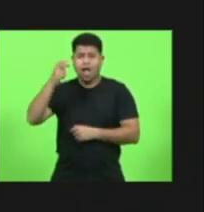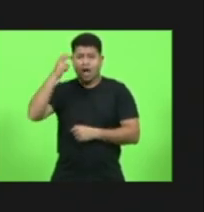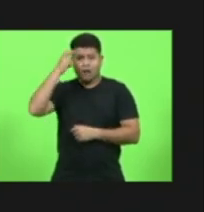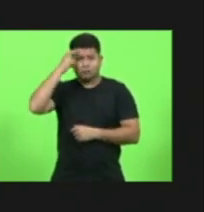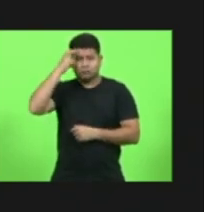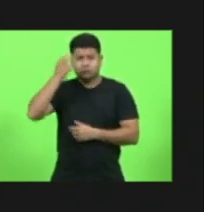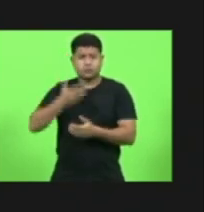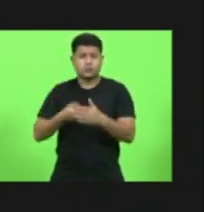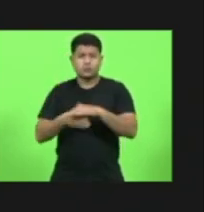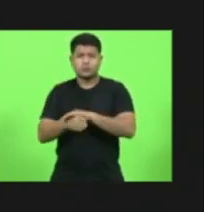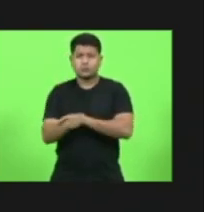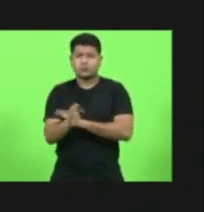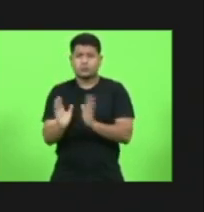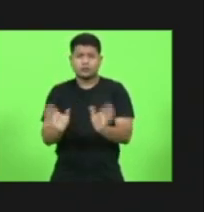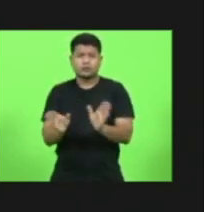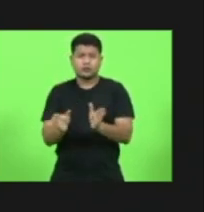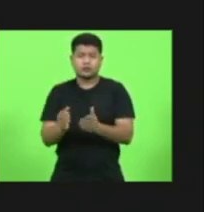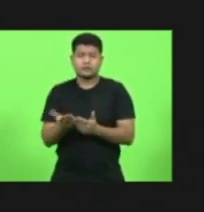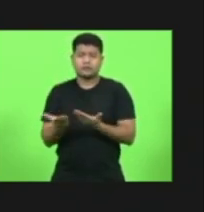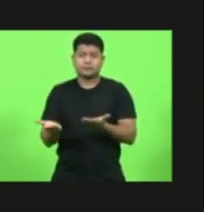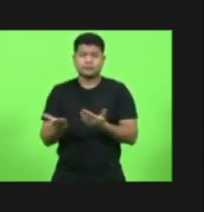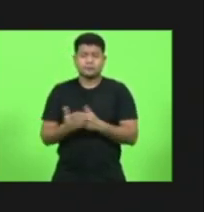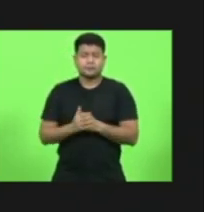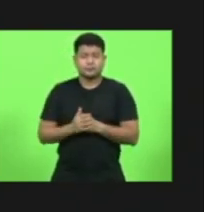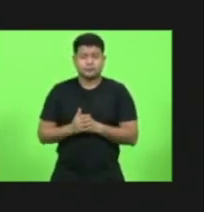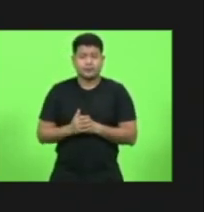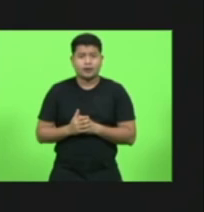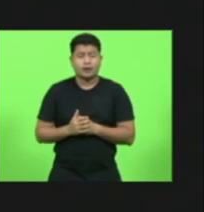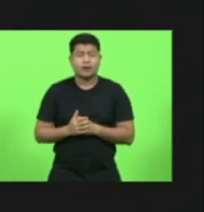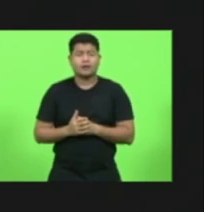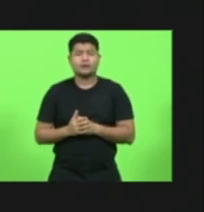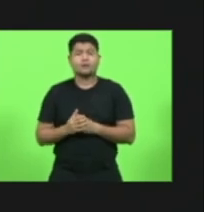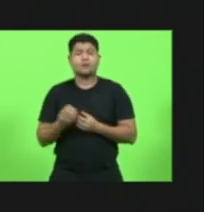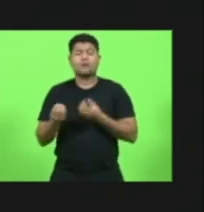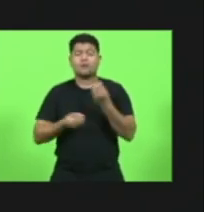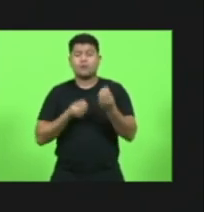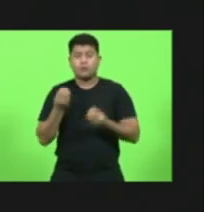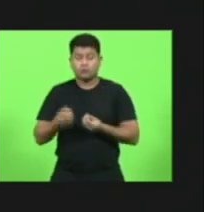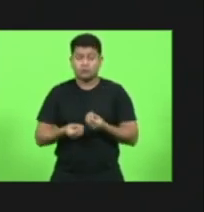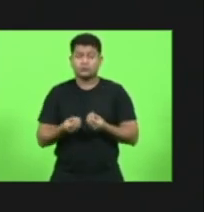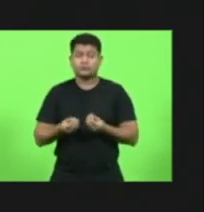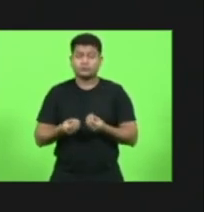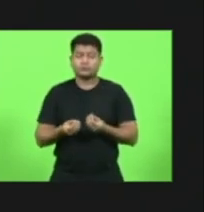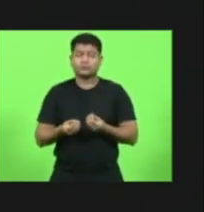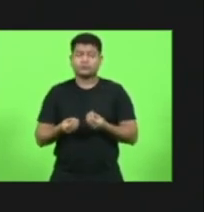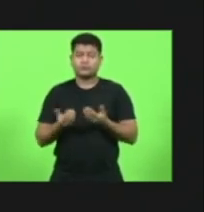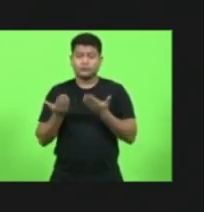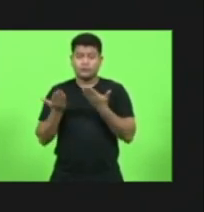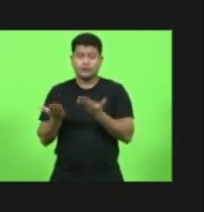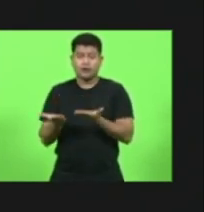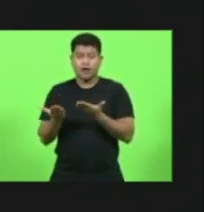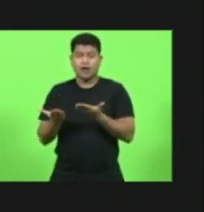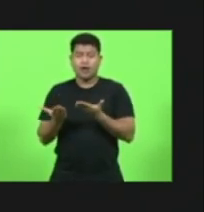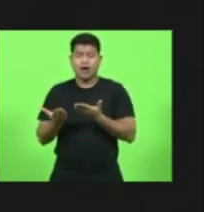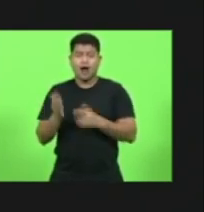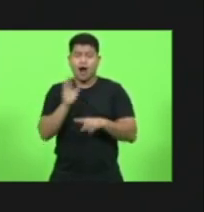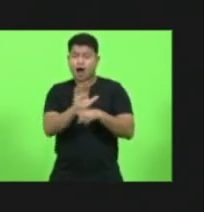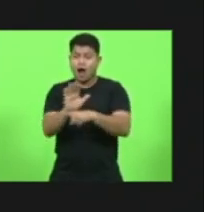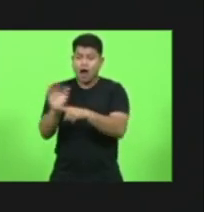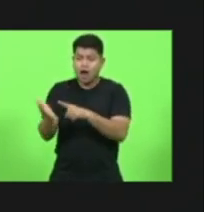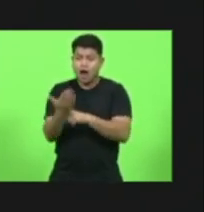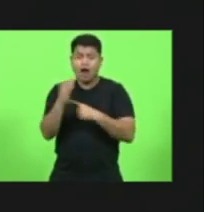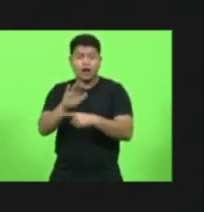solidariedade então a gente se ajuda entre os vizinhos gente quando tá